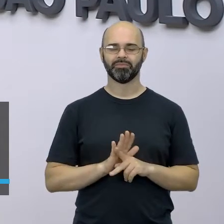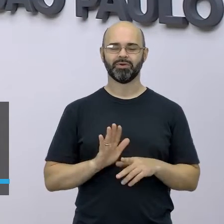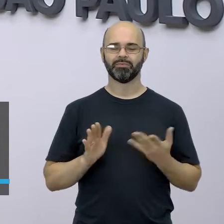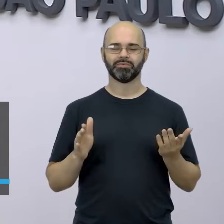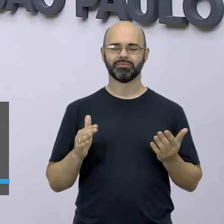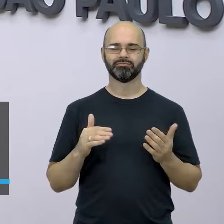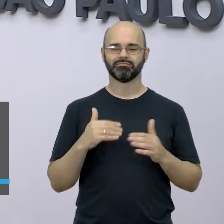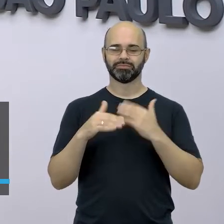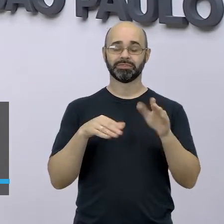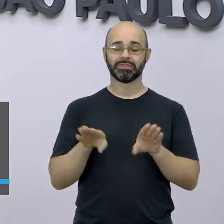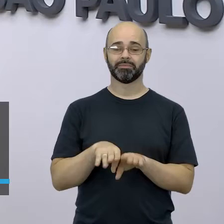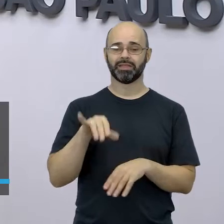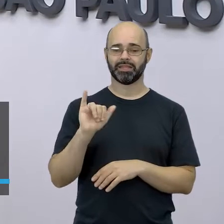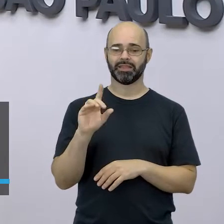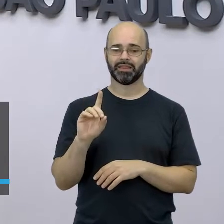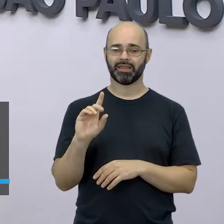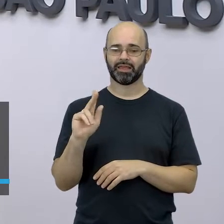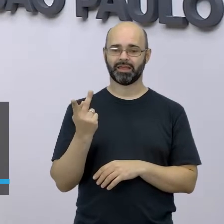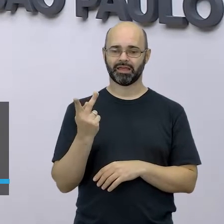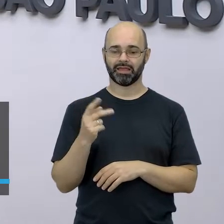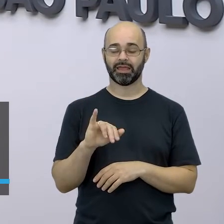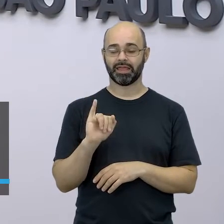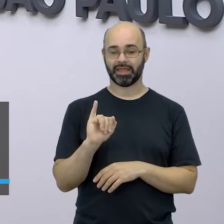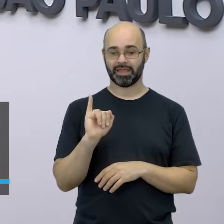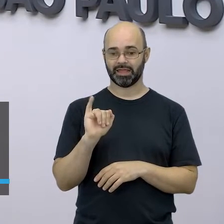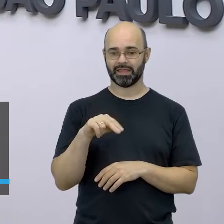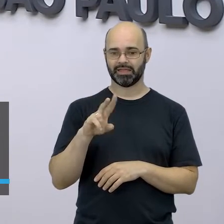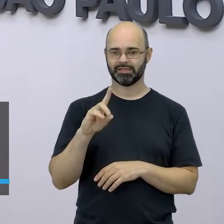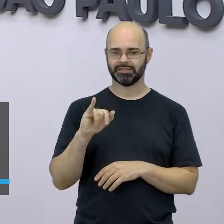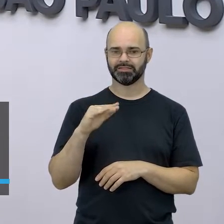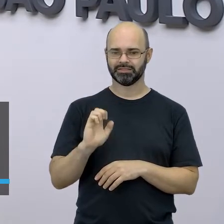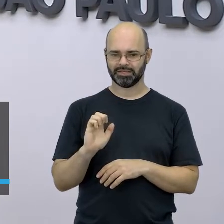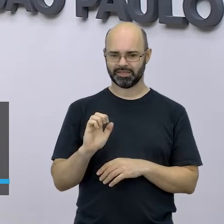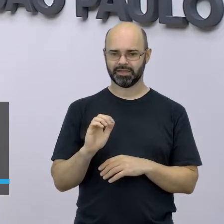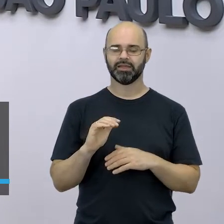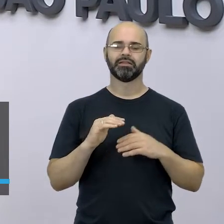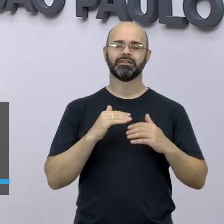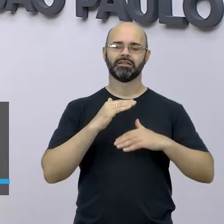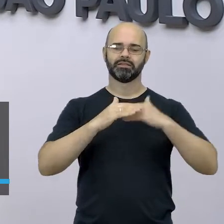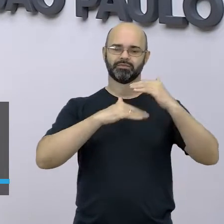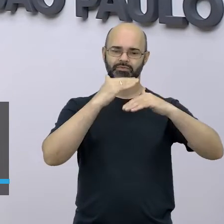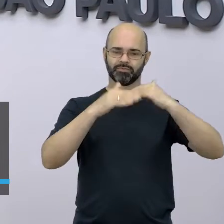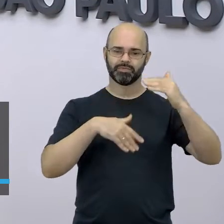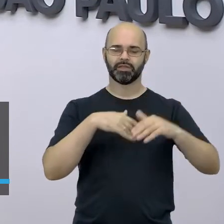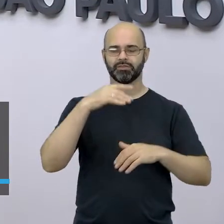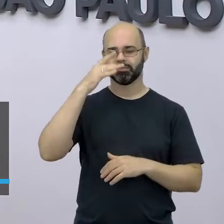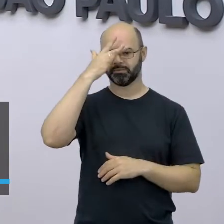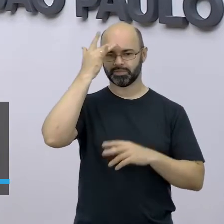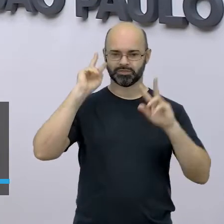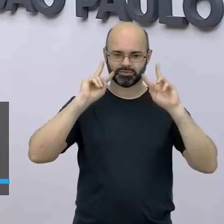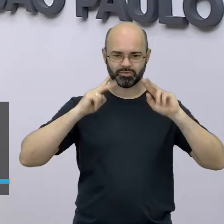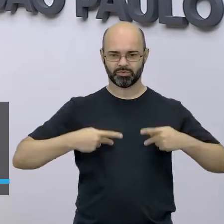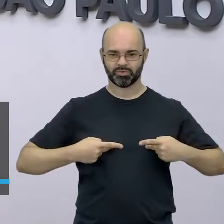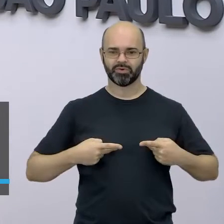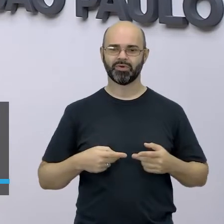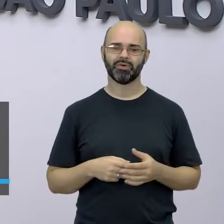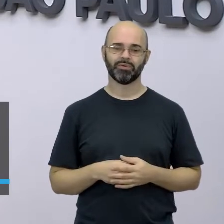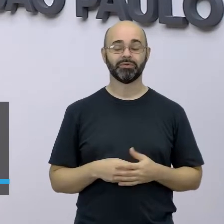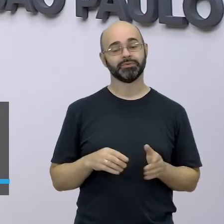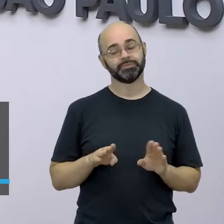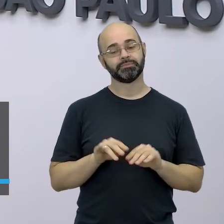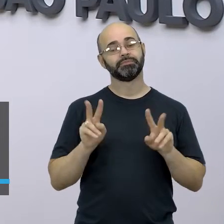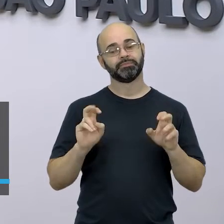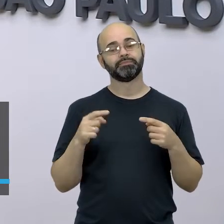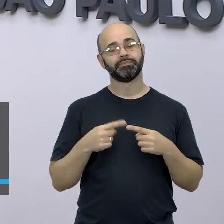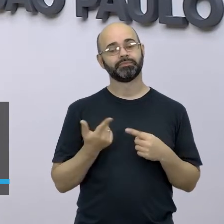seria o IDH, né? Que é o Índice de Desenvolvimento Humano. Então, isso tem a ver, esse IDH já tem a ver com outras